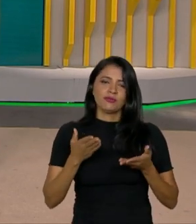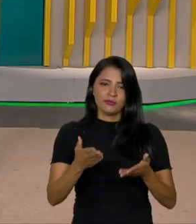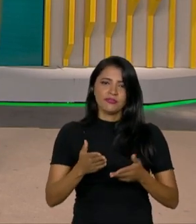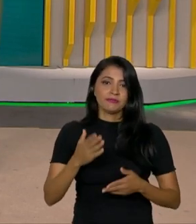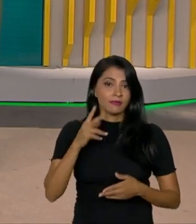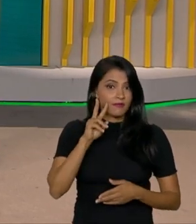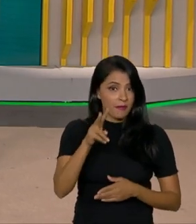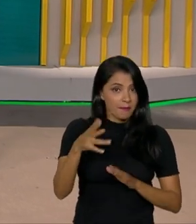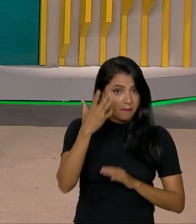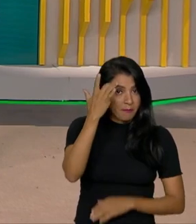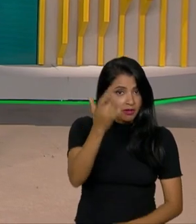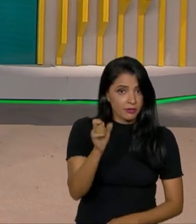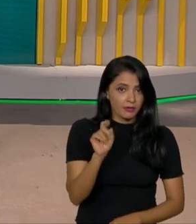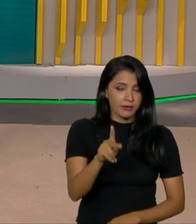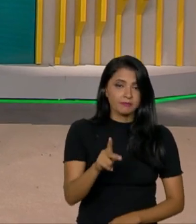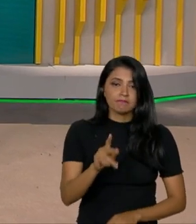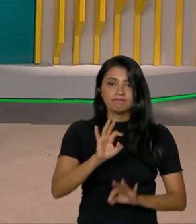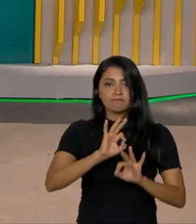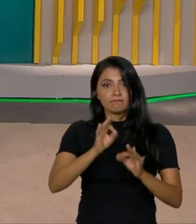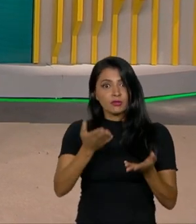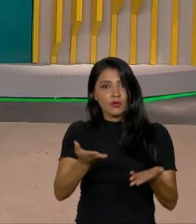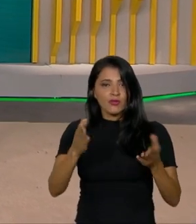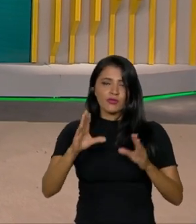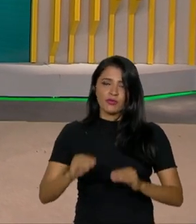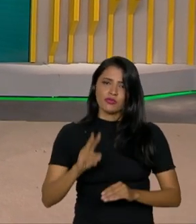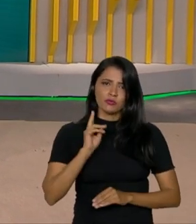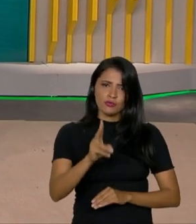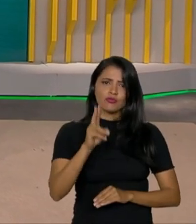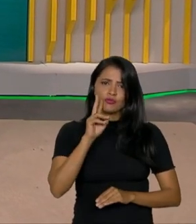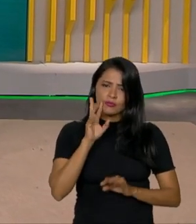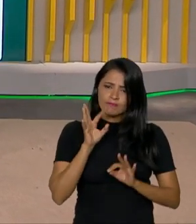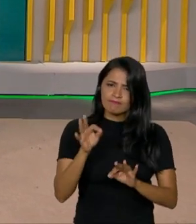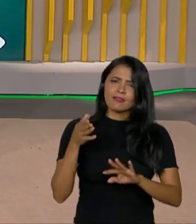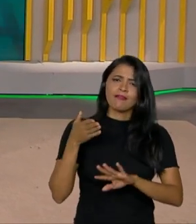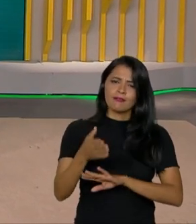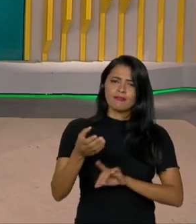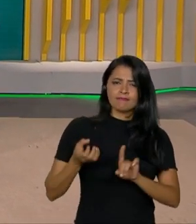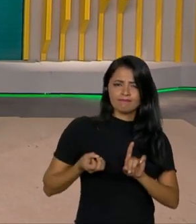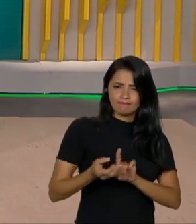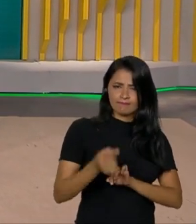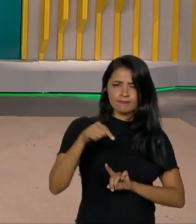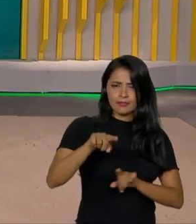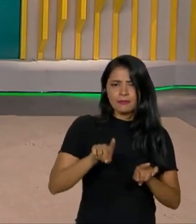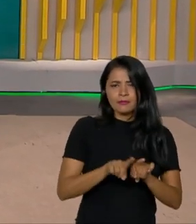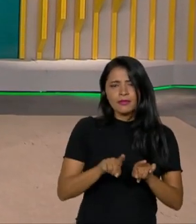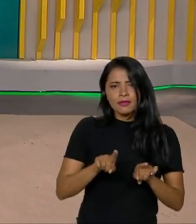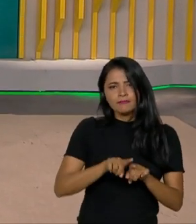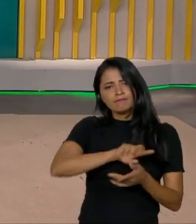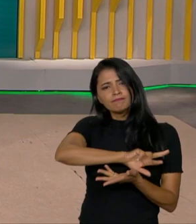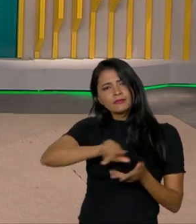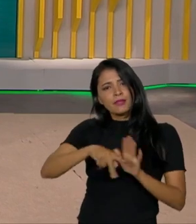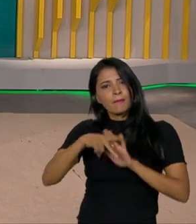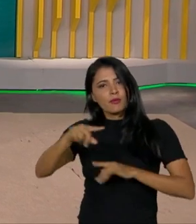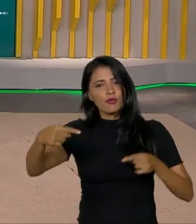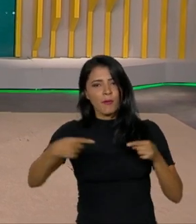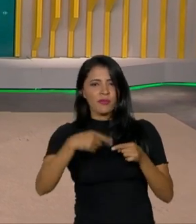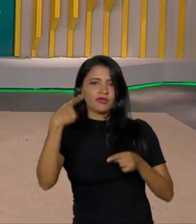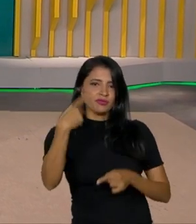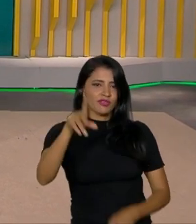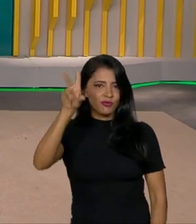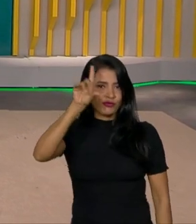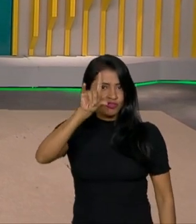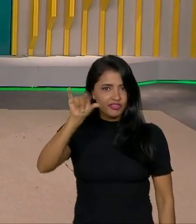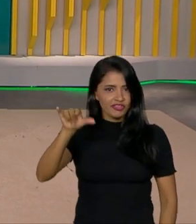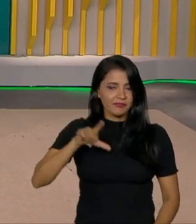Nos vemos amanhã. Uma ótima noite para você. Continue ligado aqui no Canal Gov e nas medidas que tem tudo a ver com o seu dia a dia.